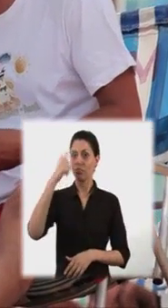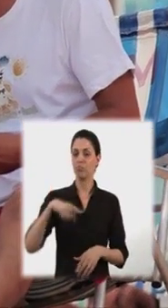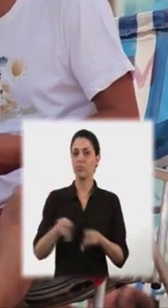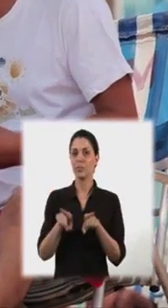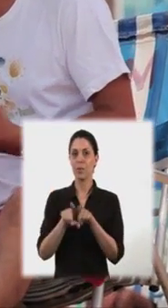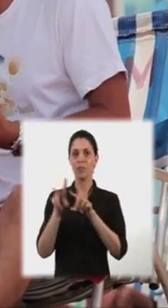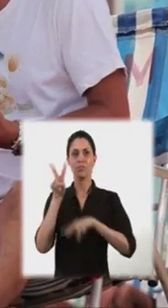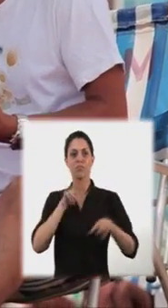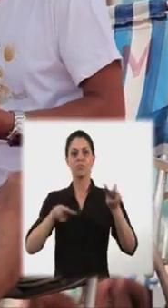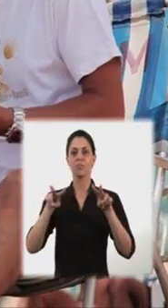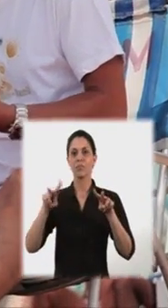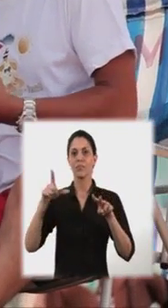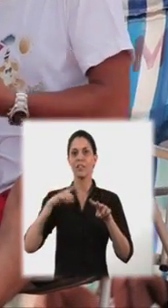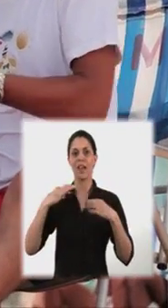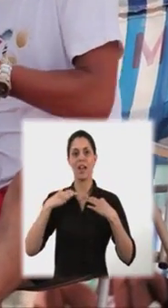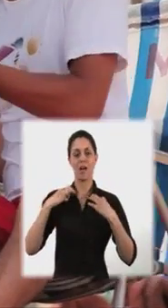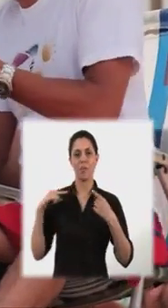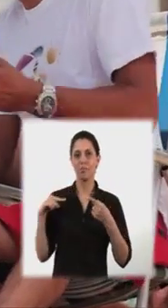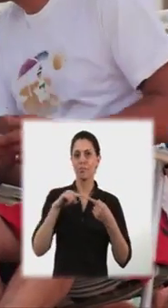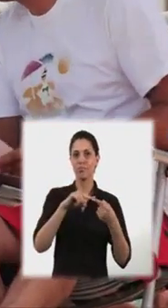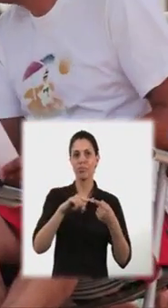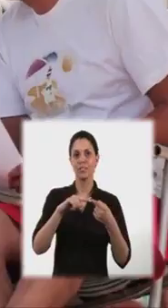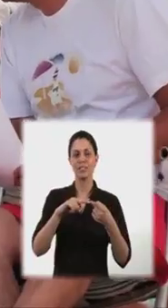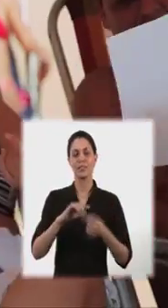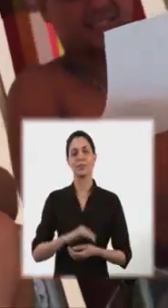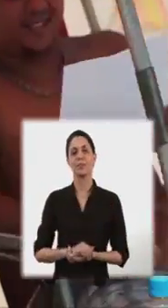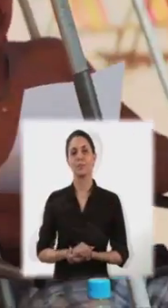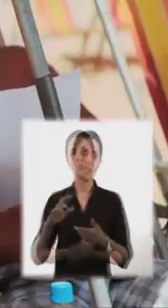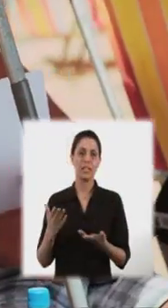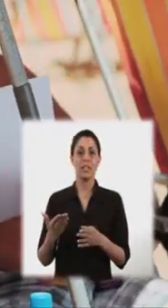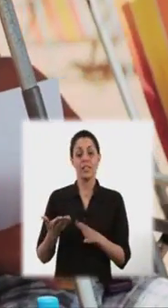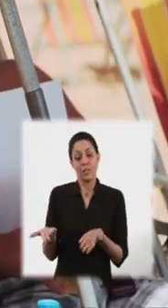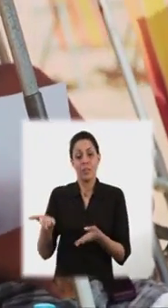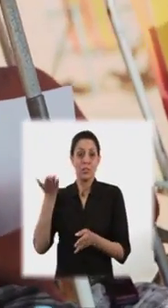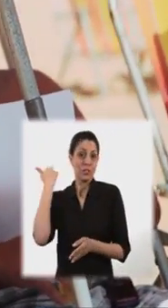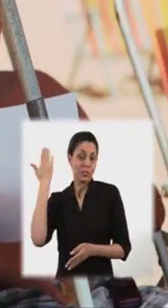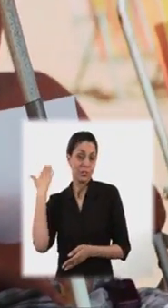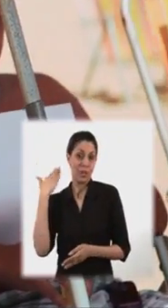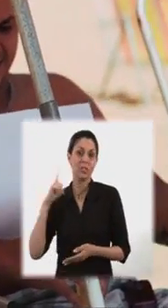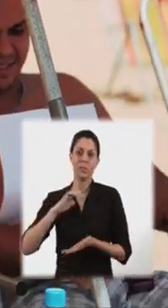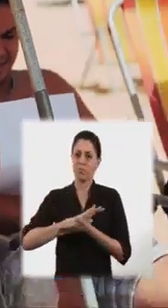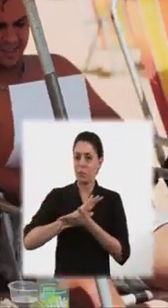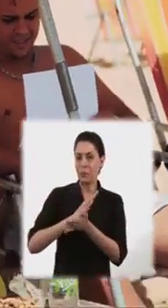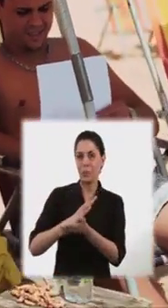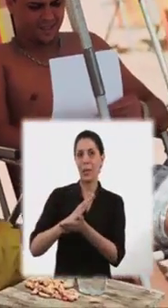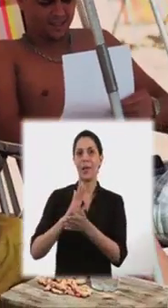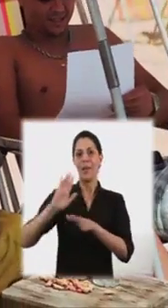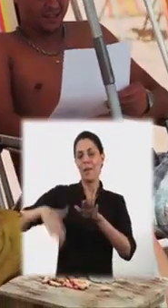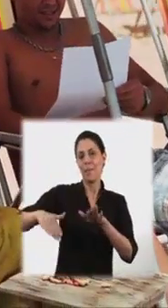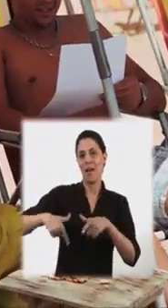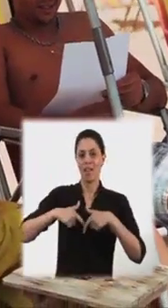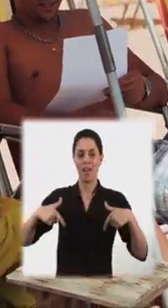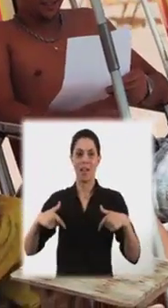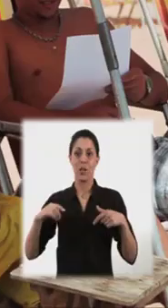uma coisa que causava admiração das pessoas. Antigamente tinha esse preconceito de ir na praia de biquíni